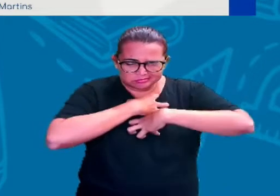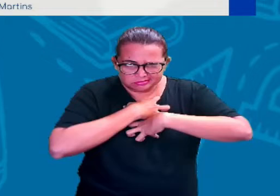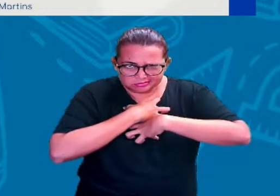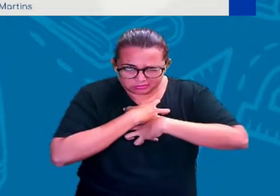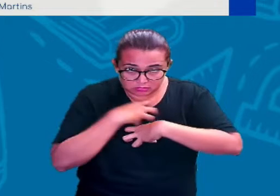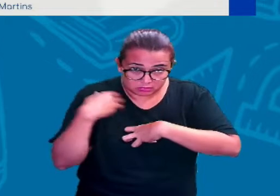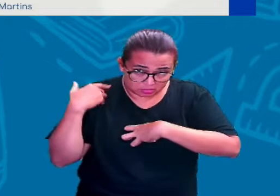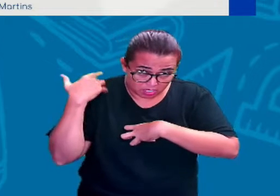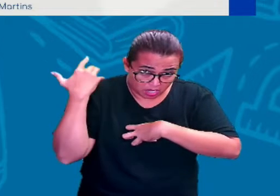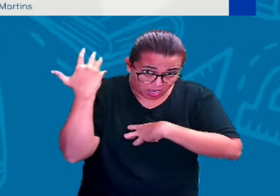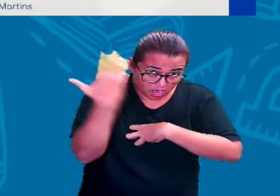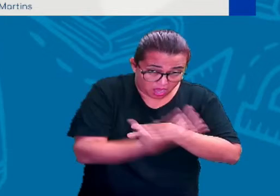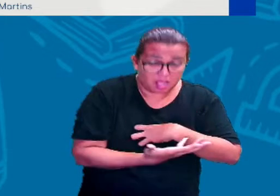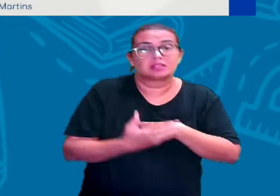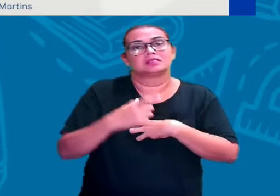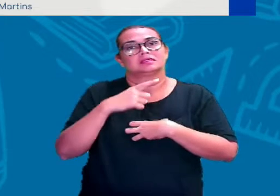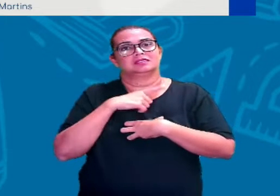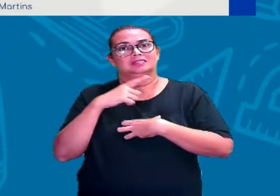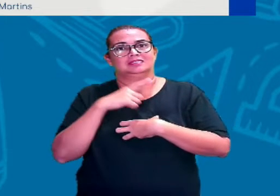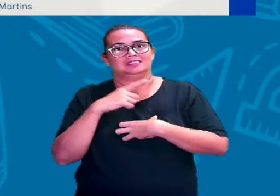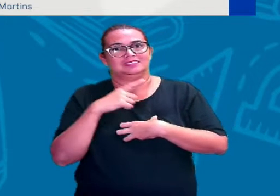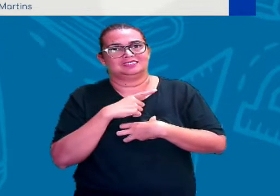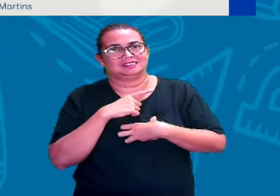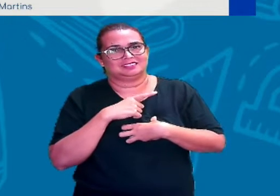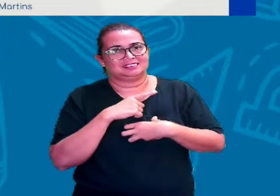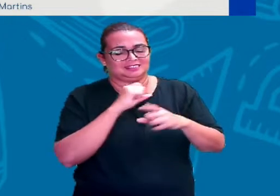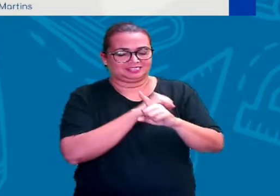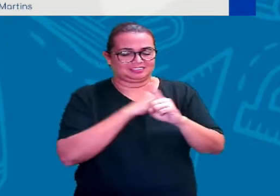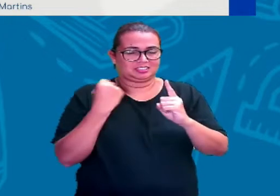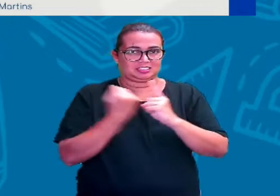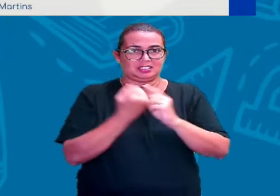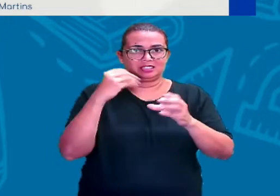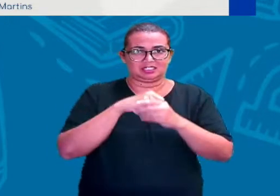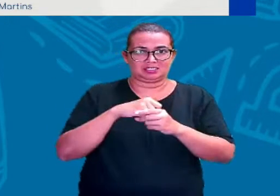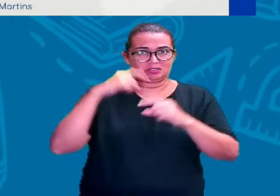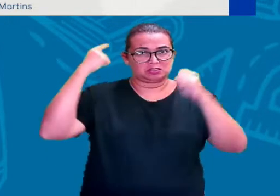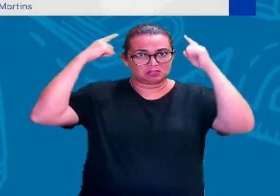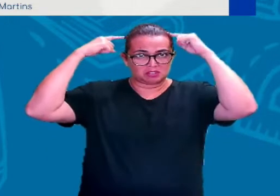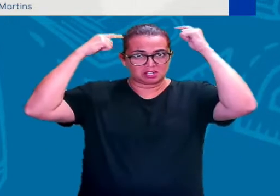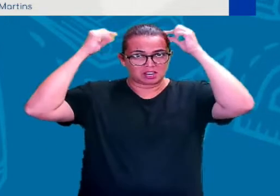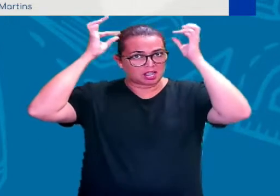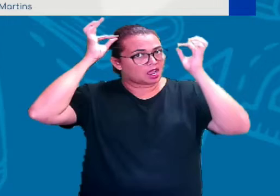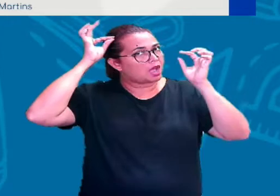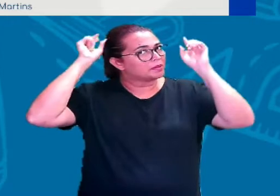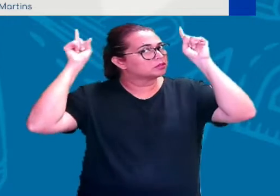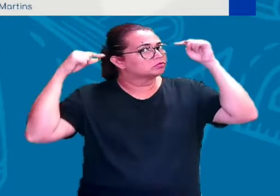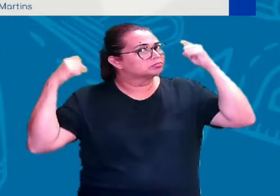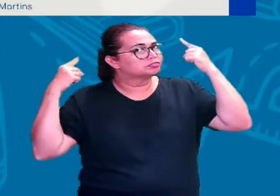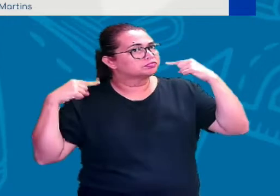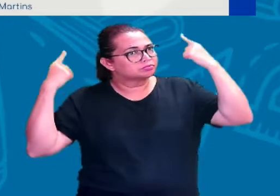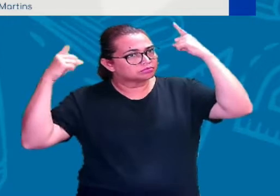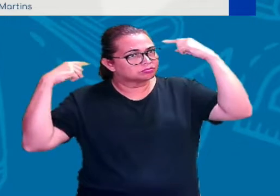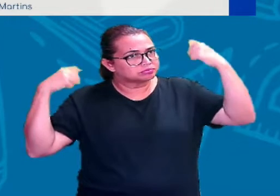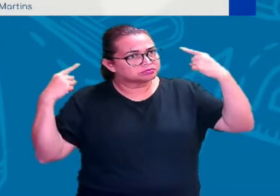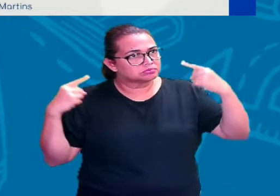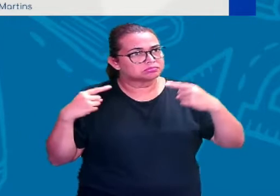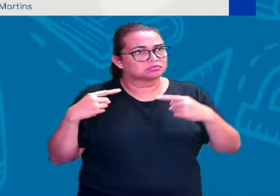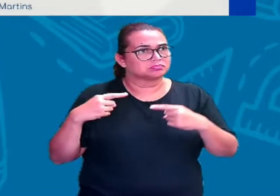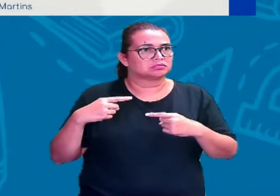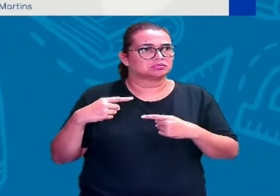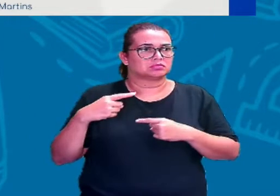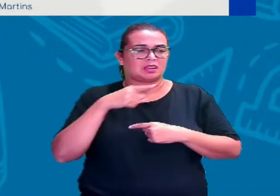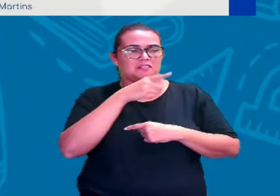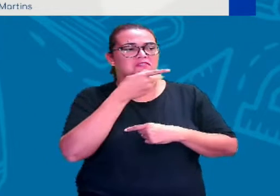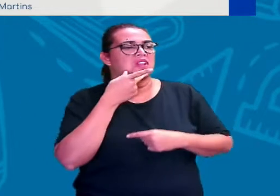ainda hoje é forte na nossa sociedade. Então, o cabelo crespo, cacheado, durante muito tempo era considerado